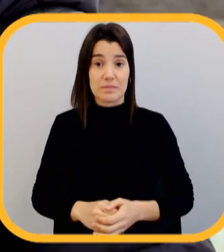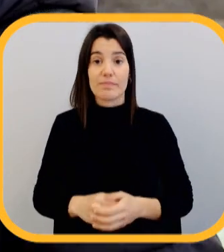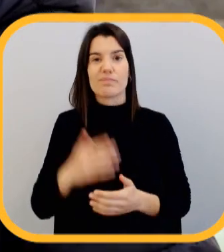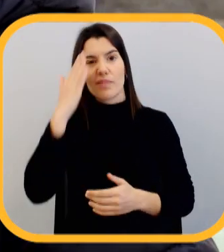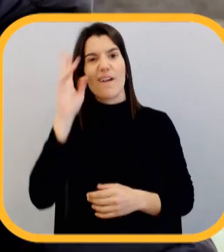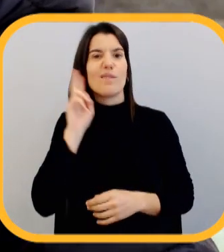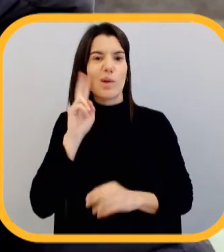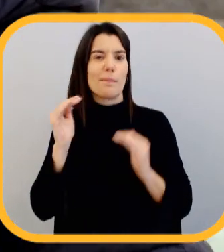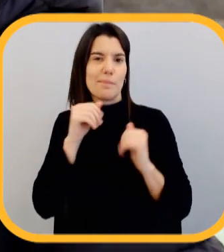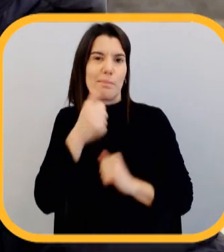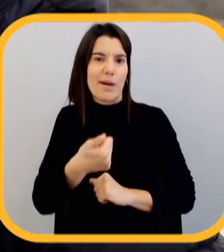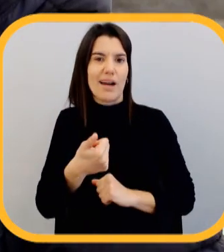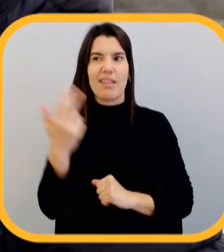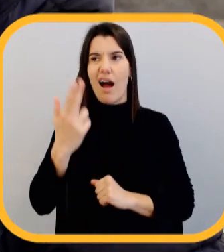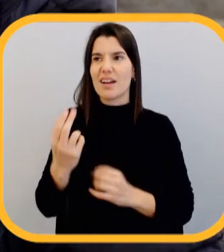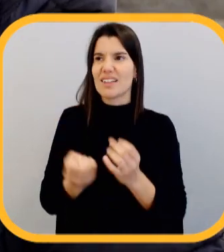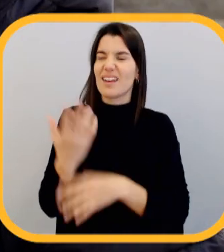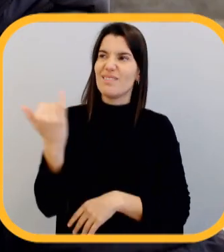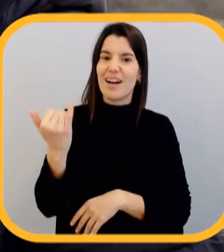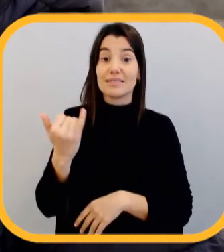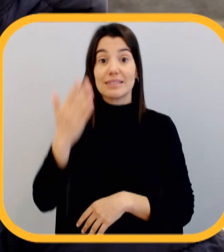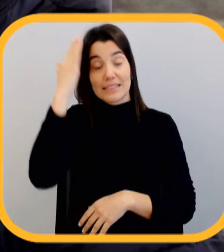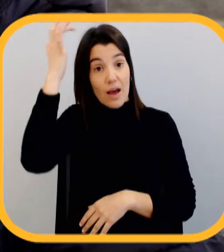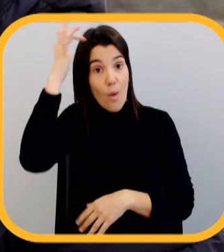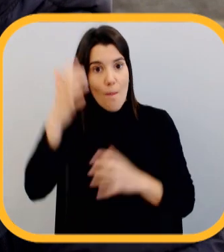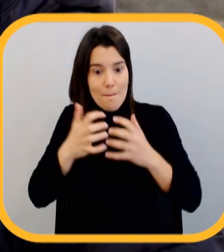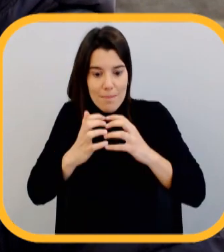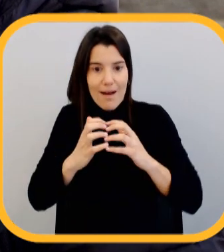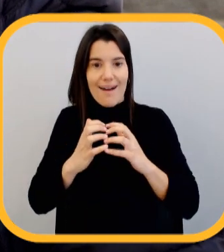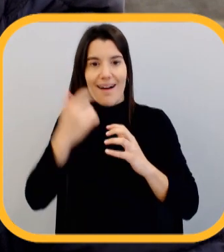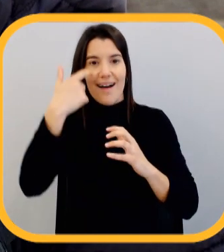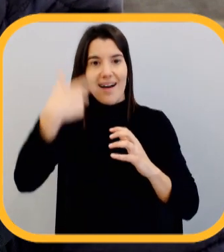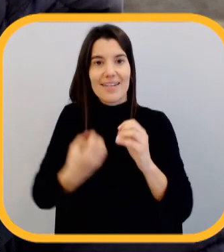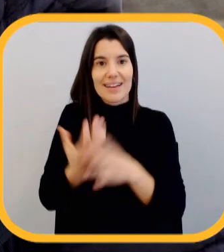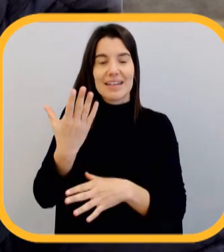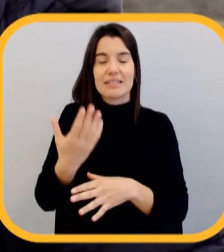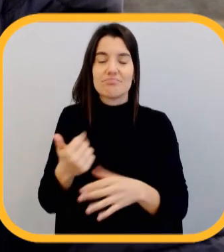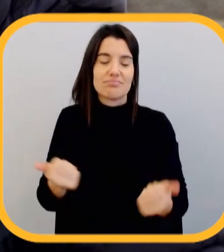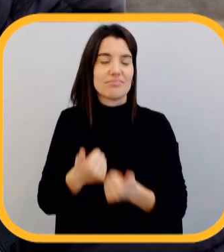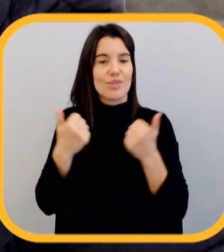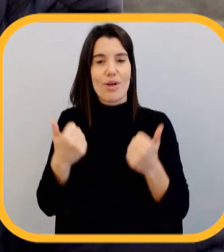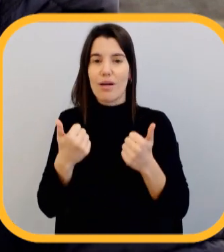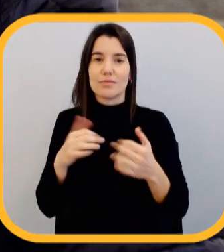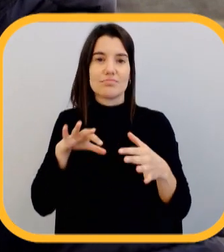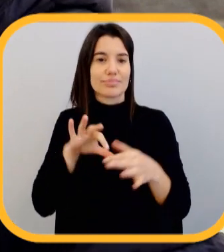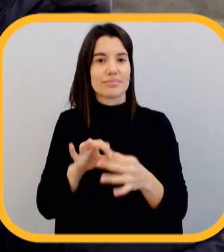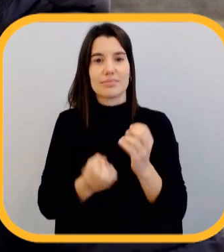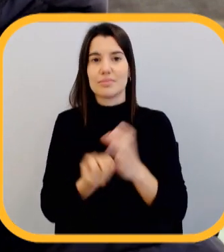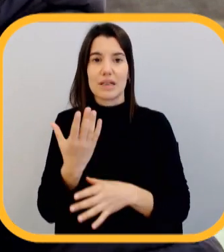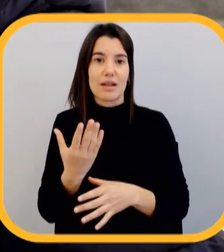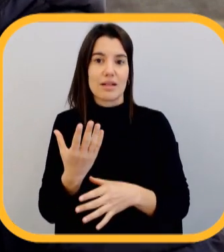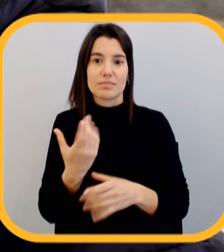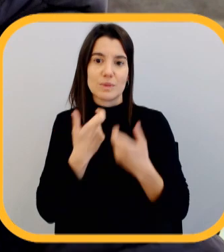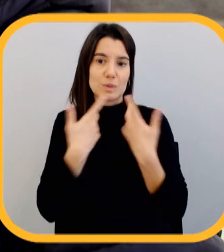Eu acho que perde um pouco o valor quando é algo criado artificialmente. Acho que criando do cérebro humano, acho que o cérebro humano continua a ser o melhor e o mais indicado